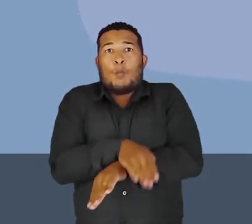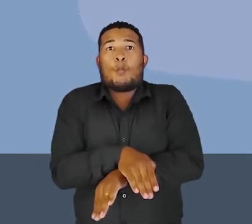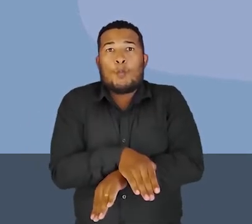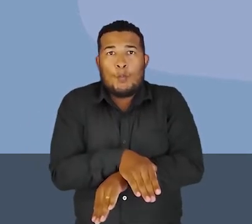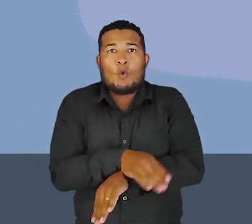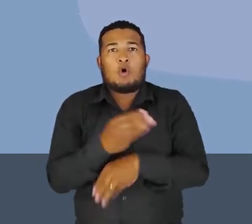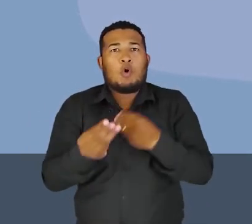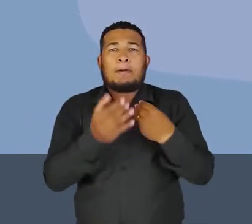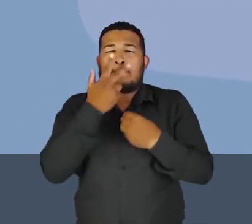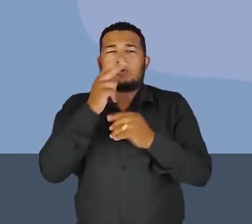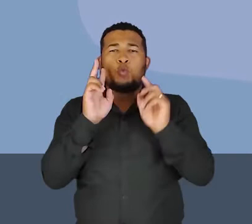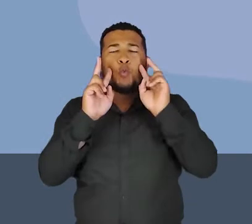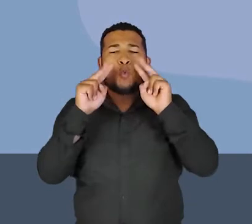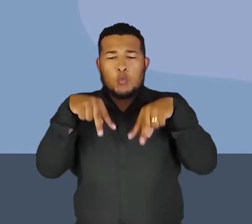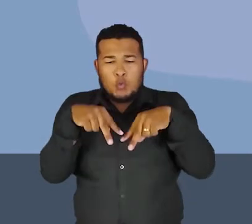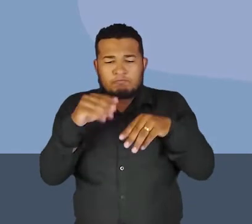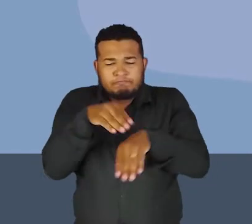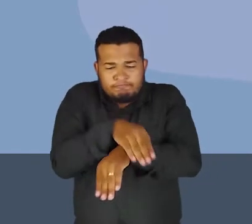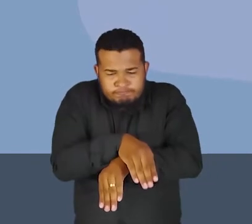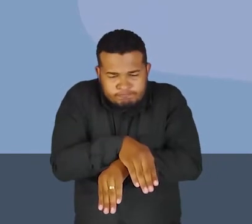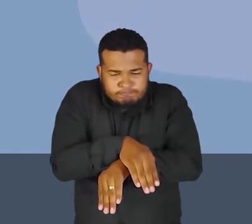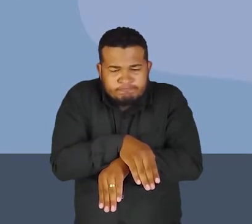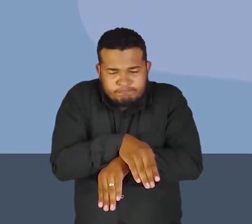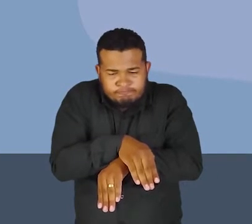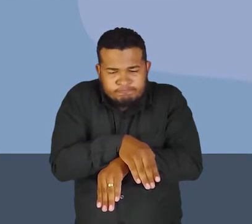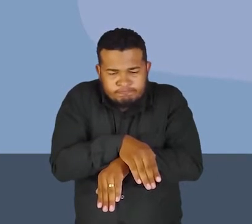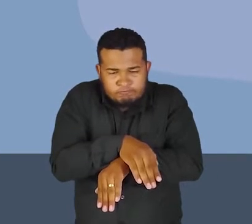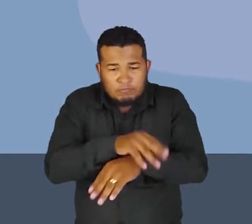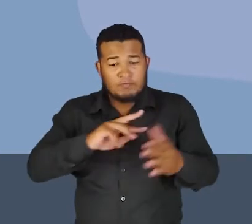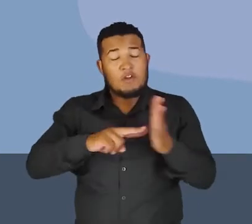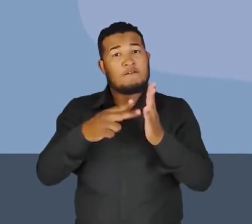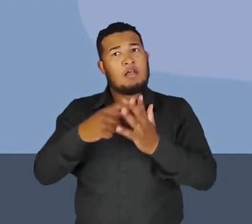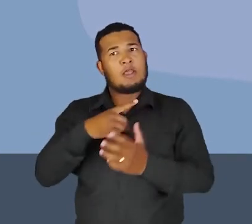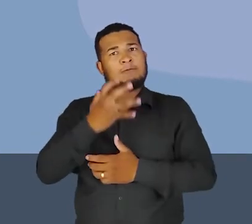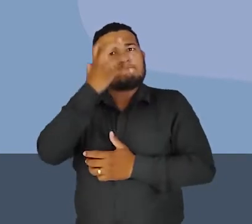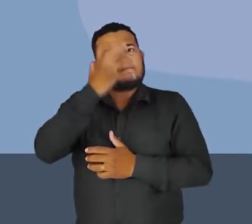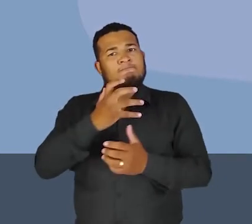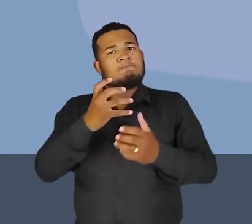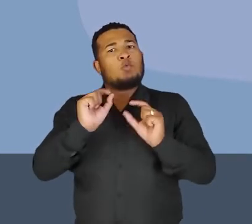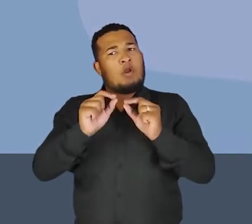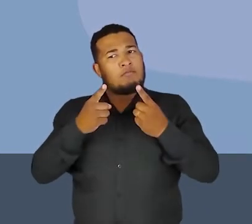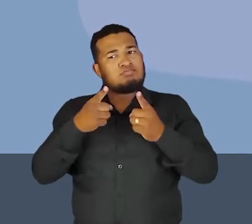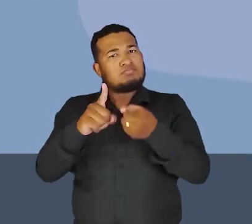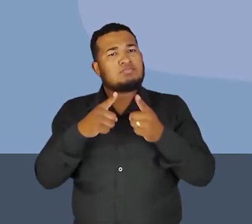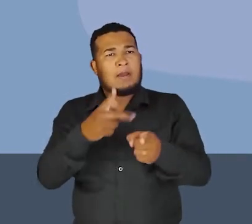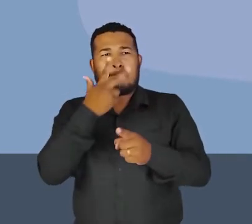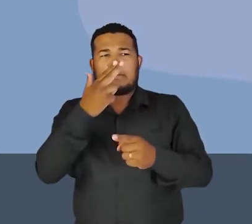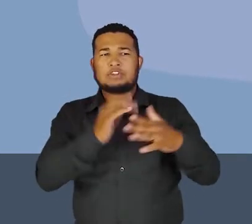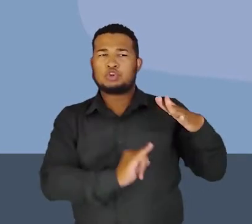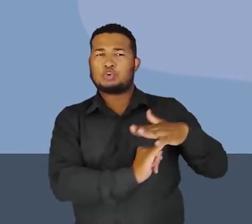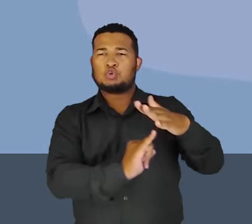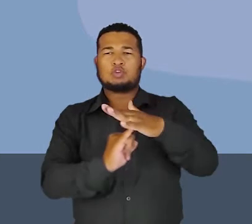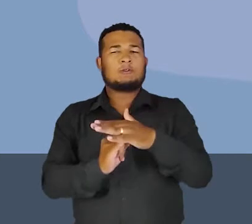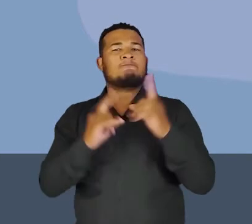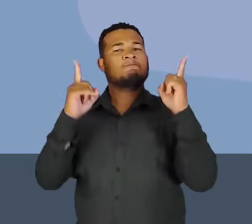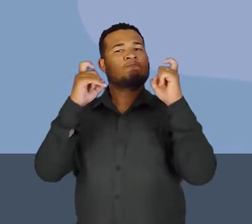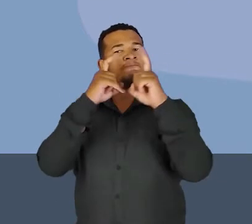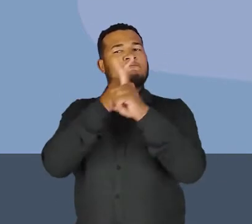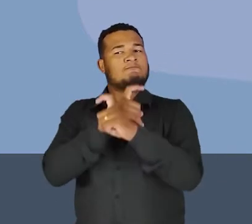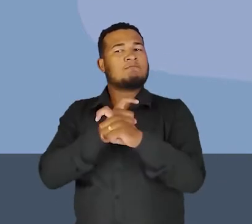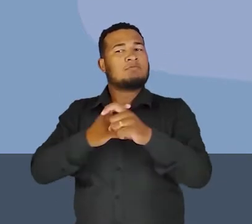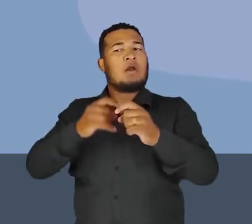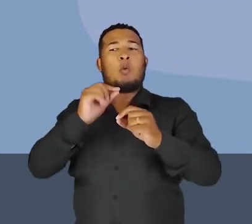né, para baixo e tal. Quer dizer, é uma crítica a toda a série de instituições que amarram, né, que dificultam